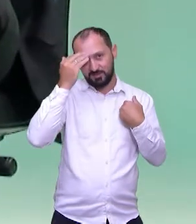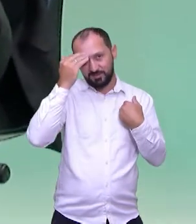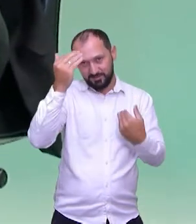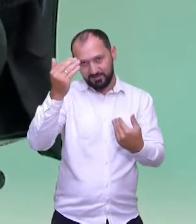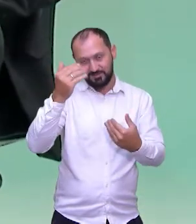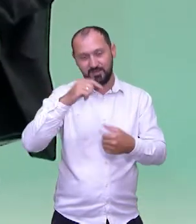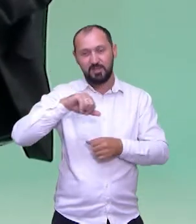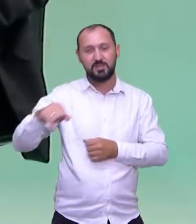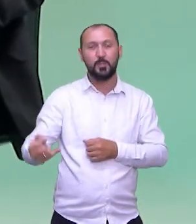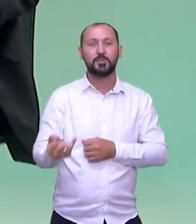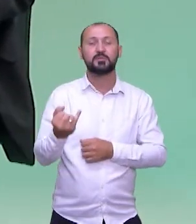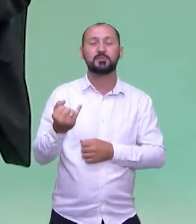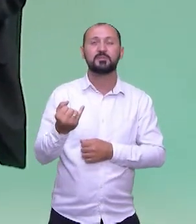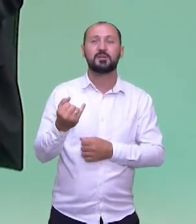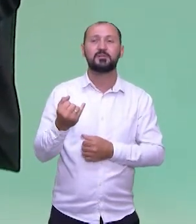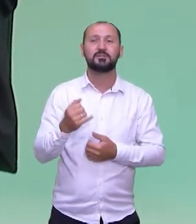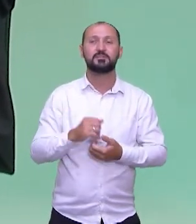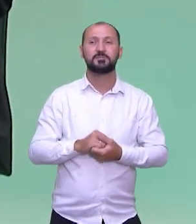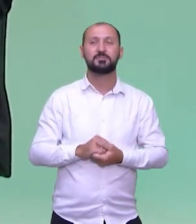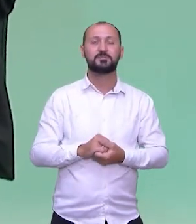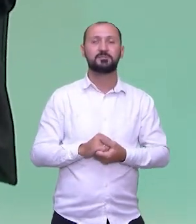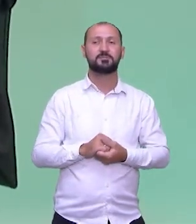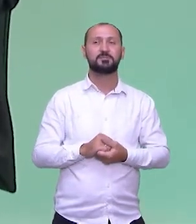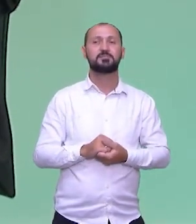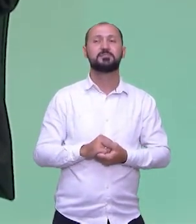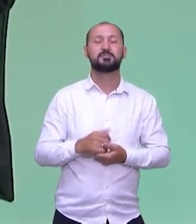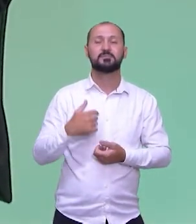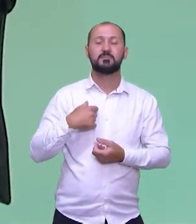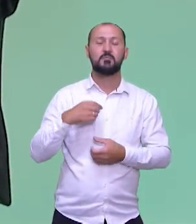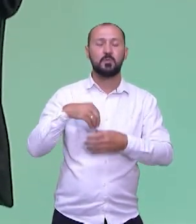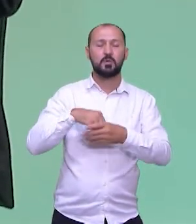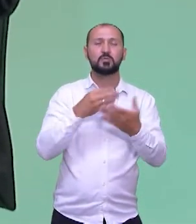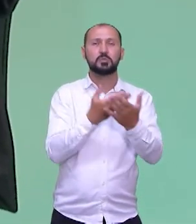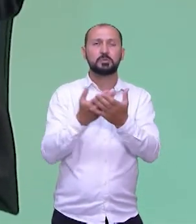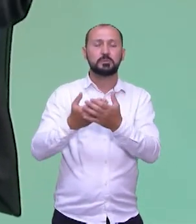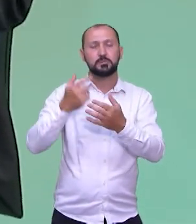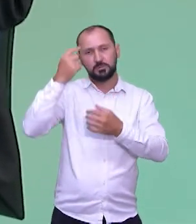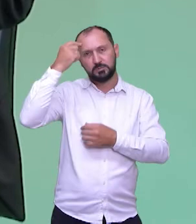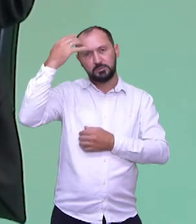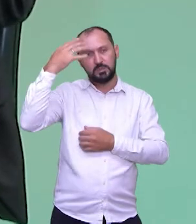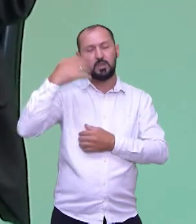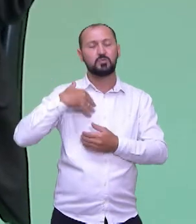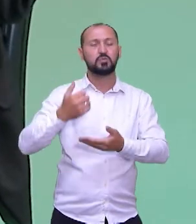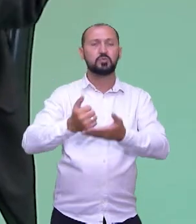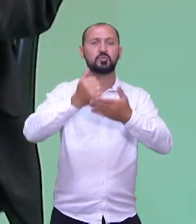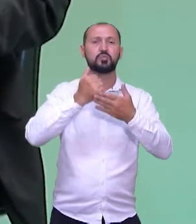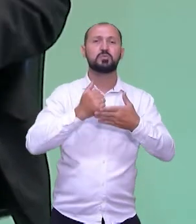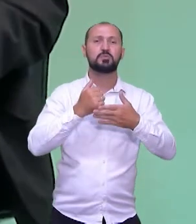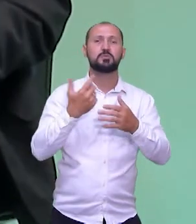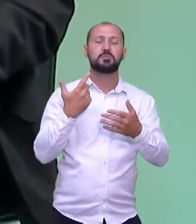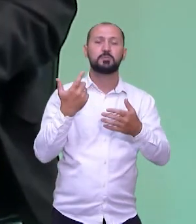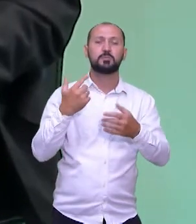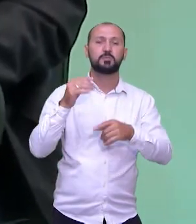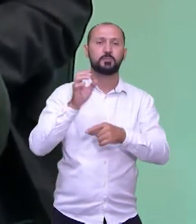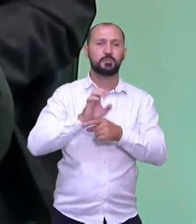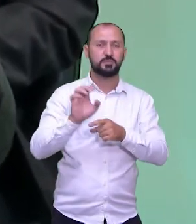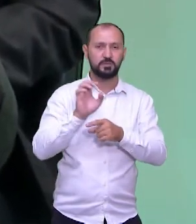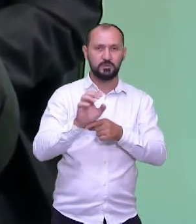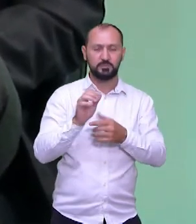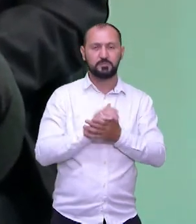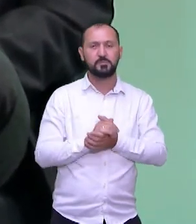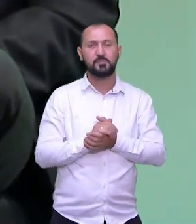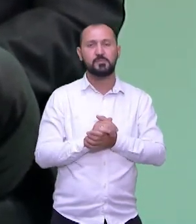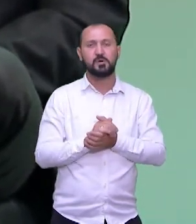que agradeço, né, a oportunidade de a gente poder estar colocando aqui os nossos estudos, as nossas ideias, a nossa colaboração para o nosso